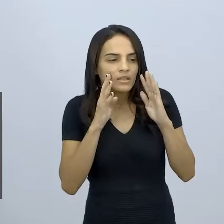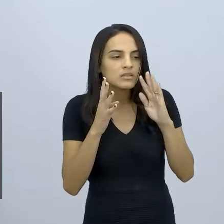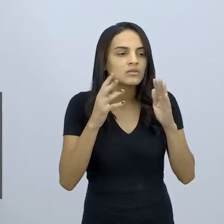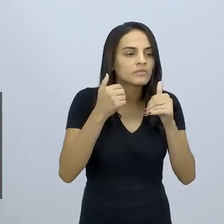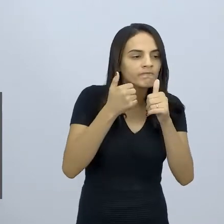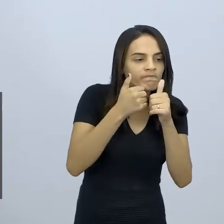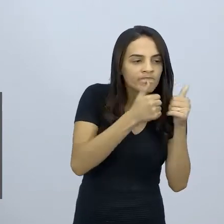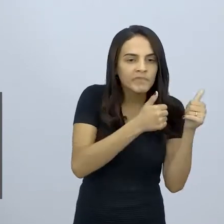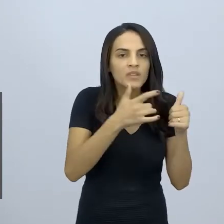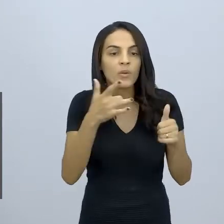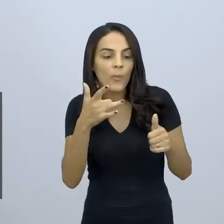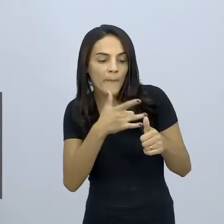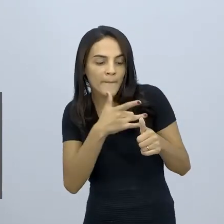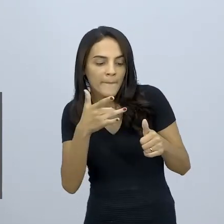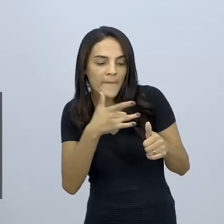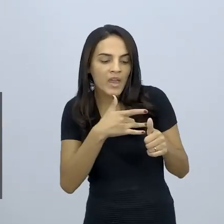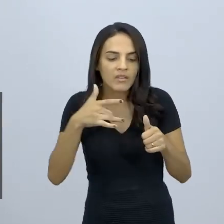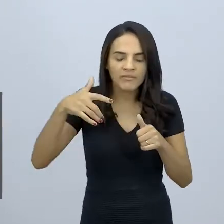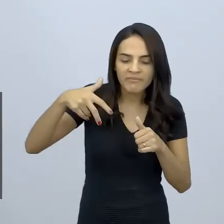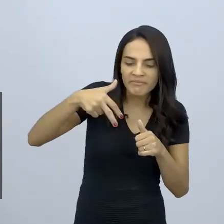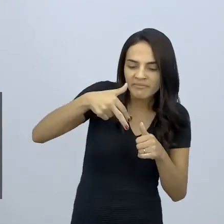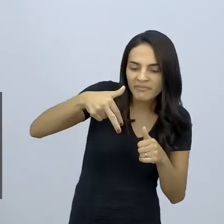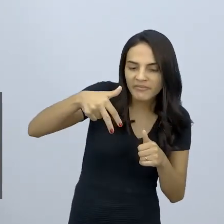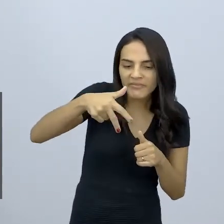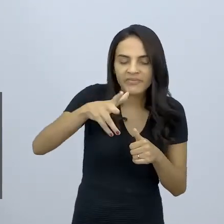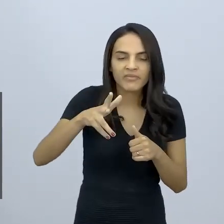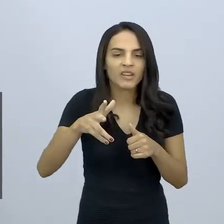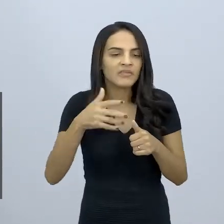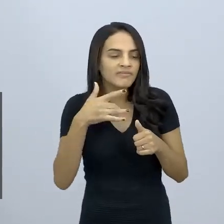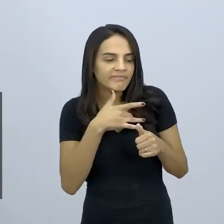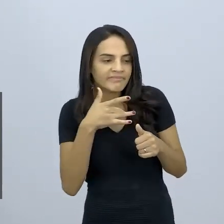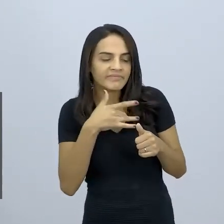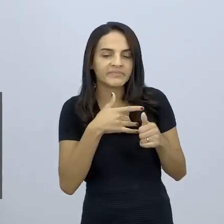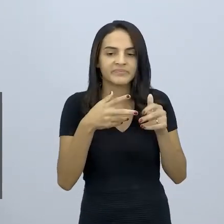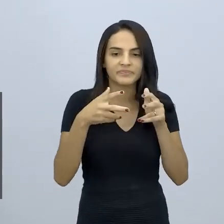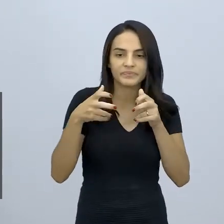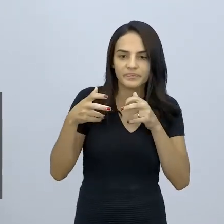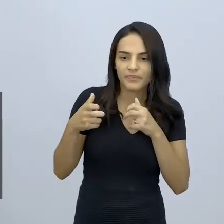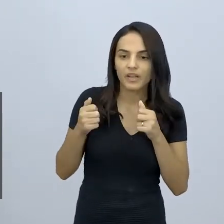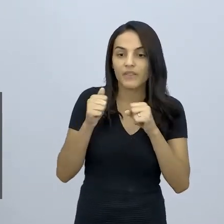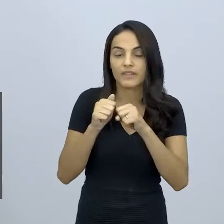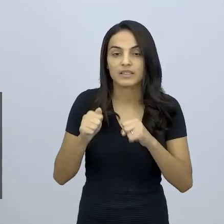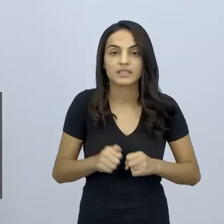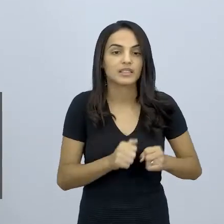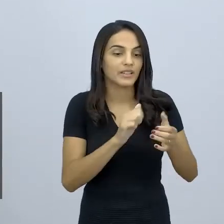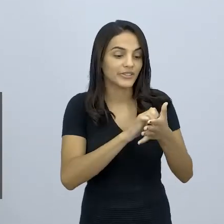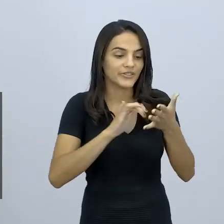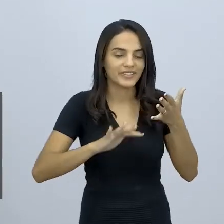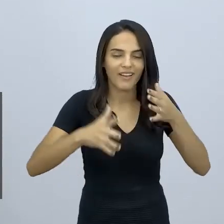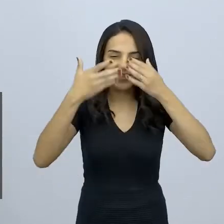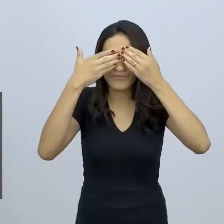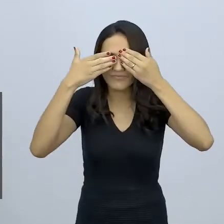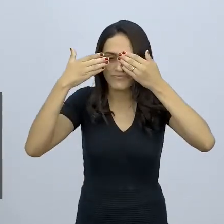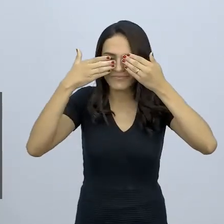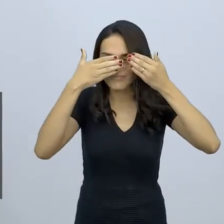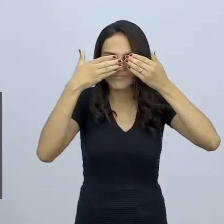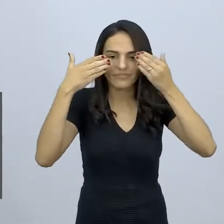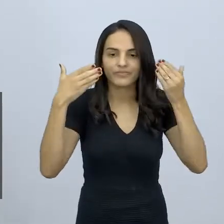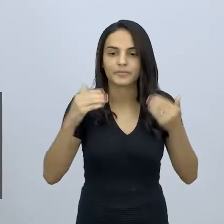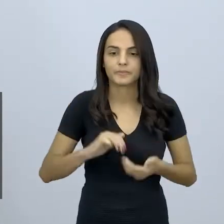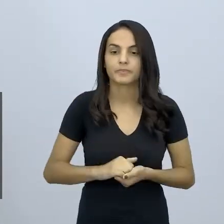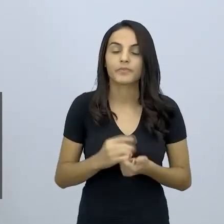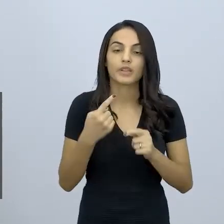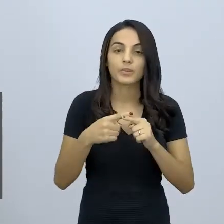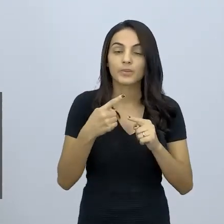o medo do caminhar, o receio de fazer atividade com os olhos vendados, né? Porque a audição